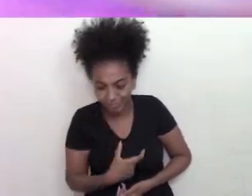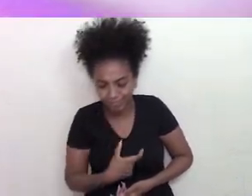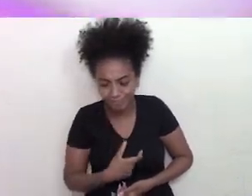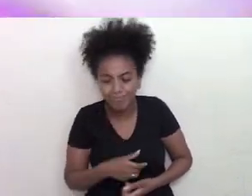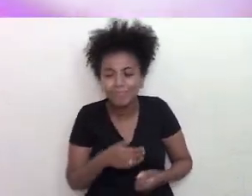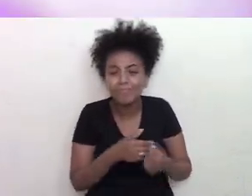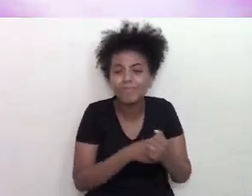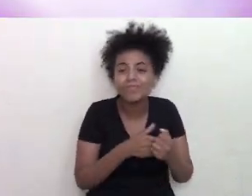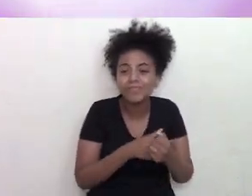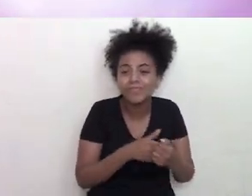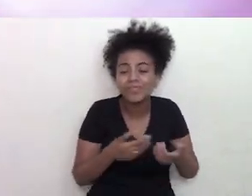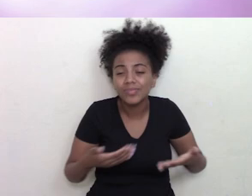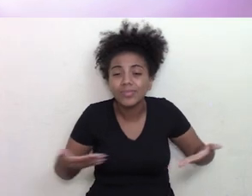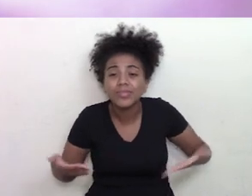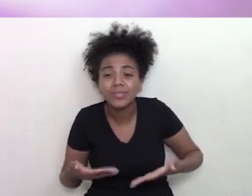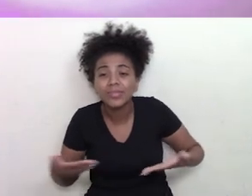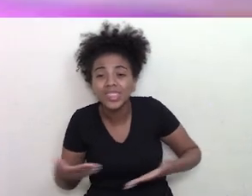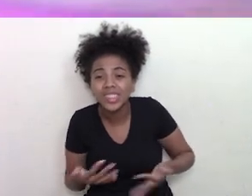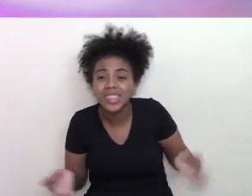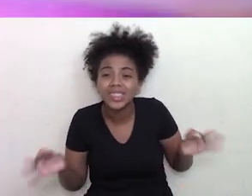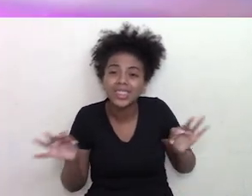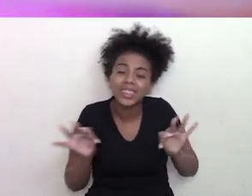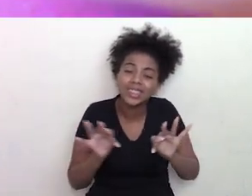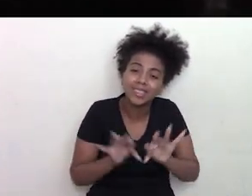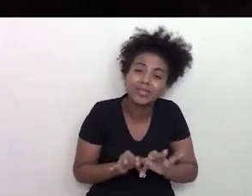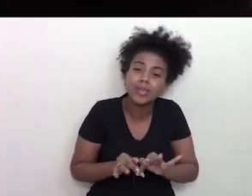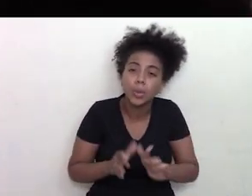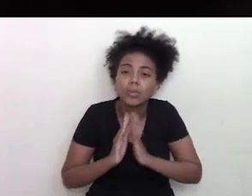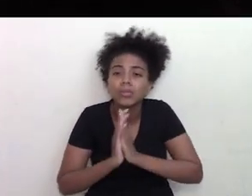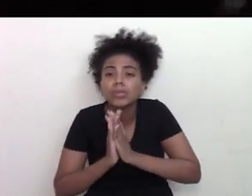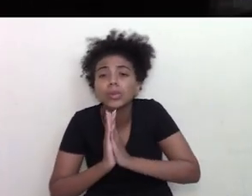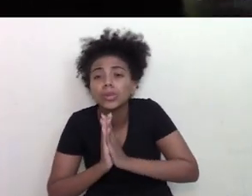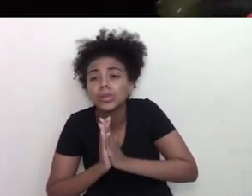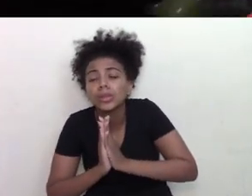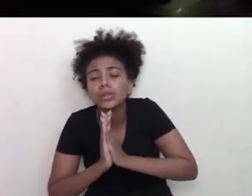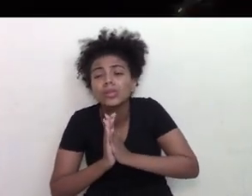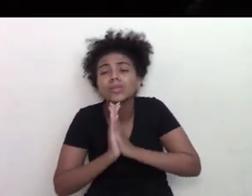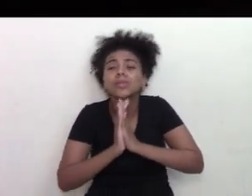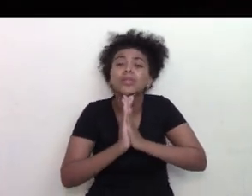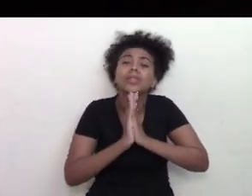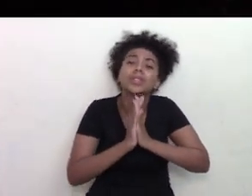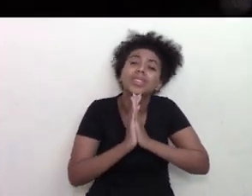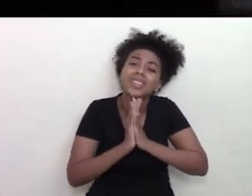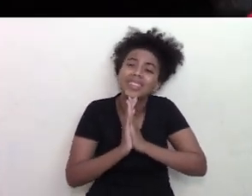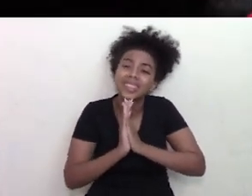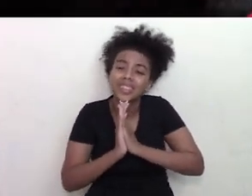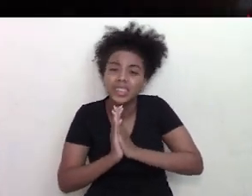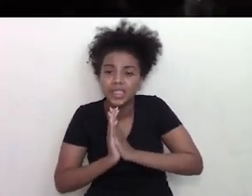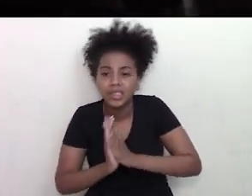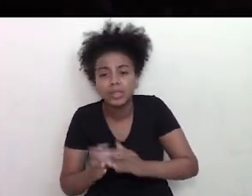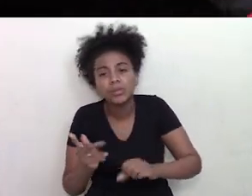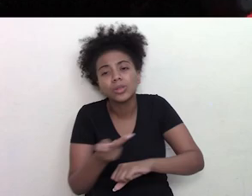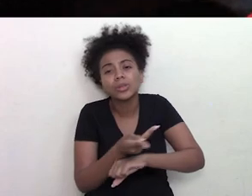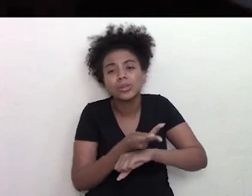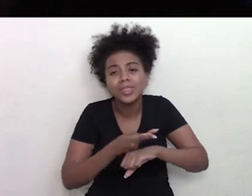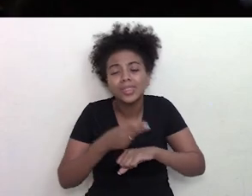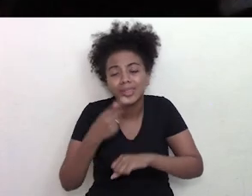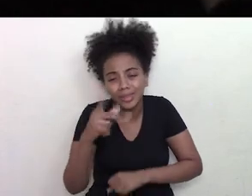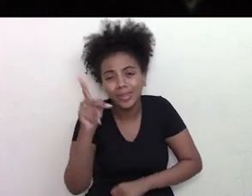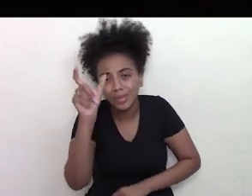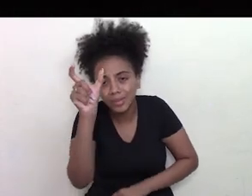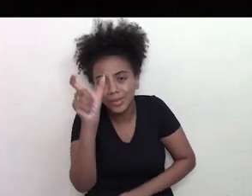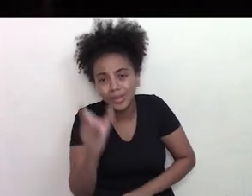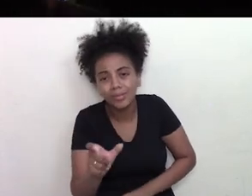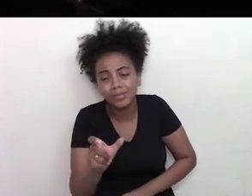agora dei um fim. Mas eu te peço, não procure nele